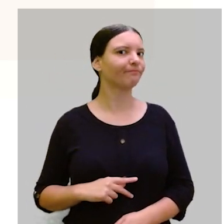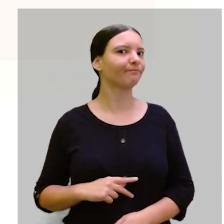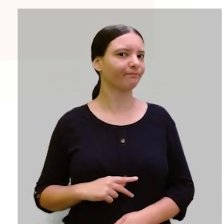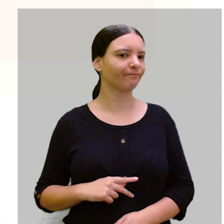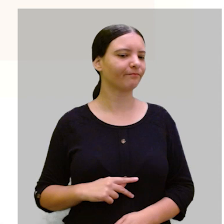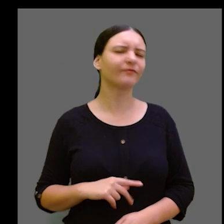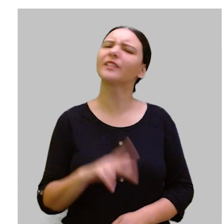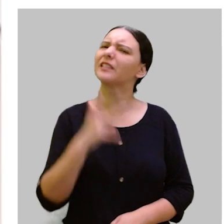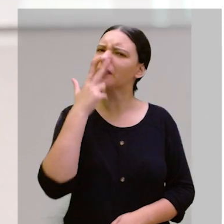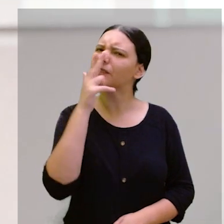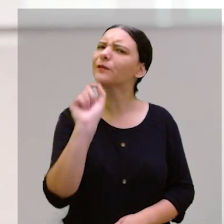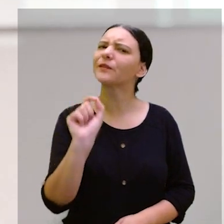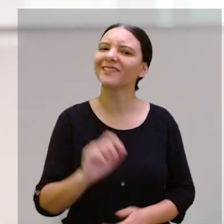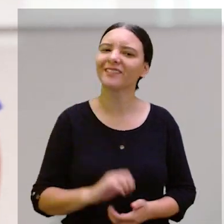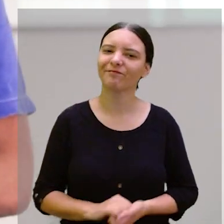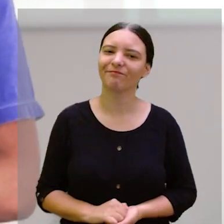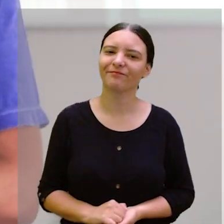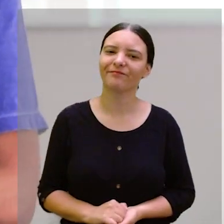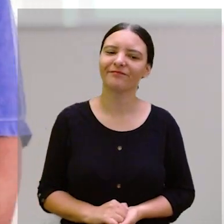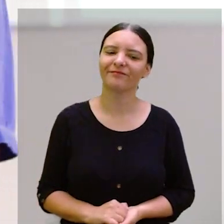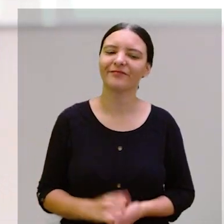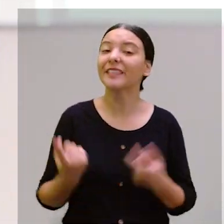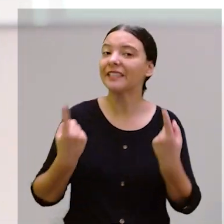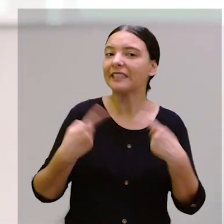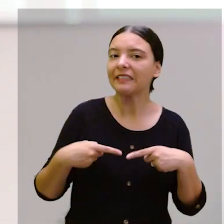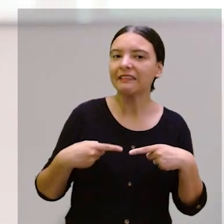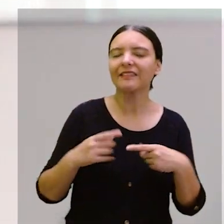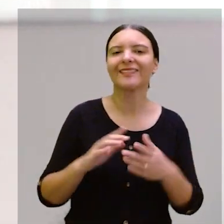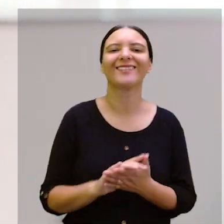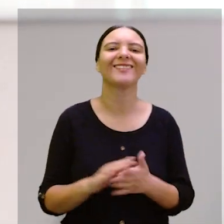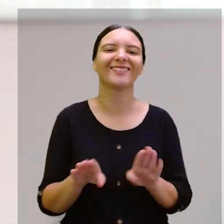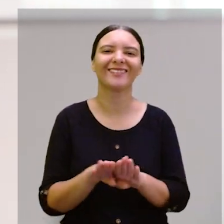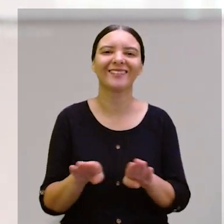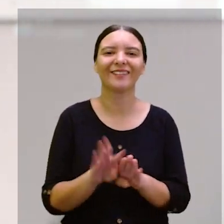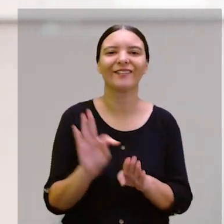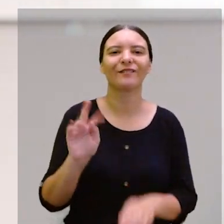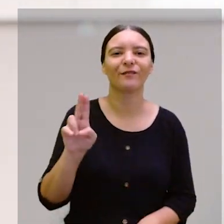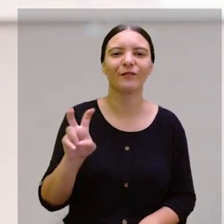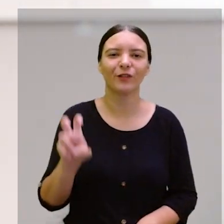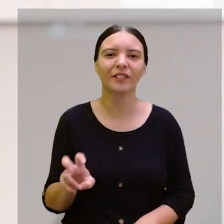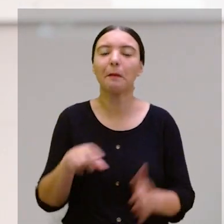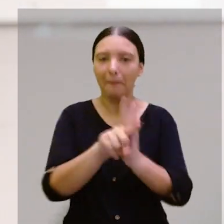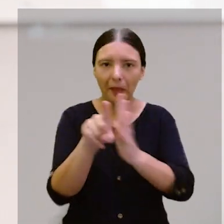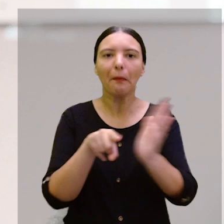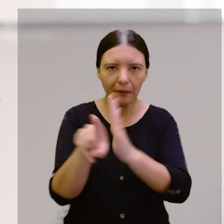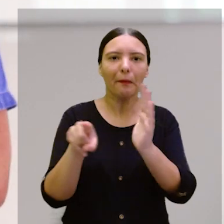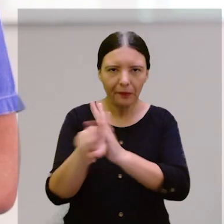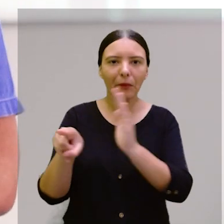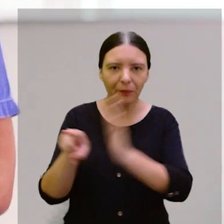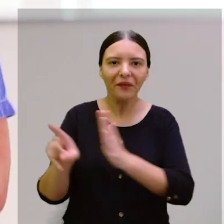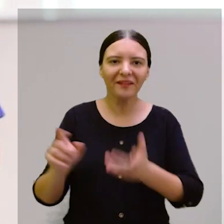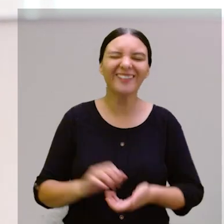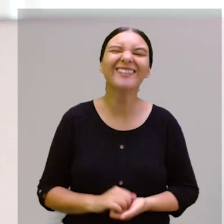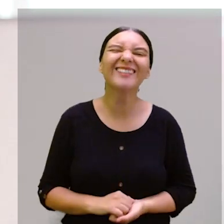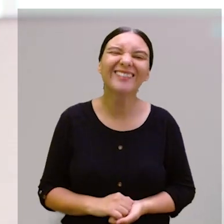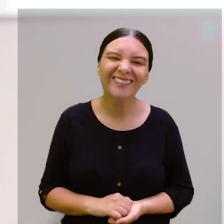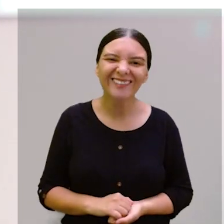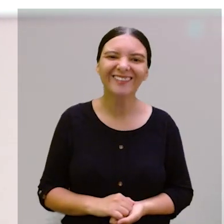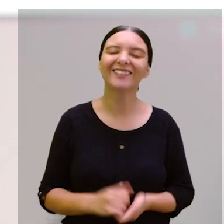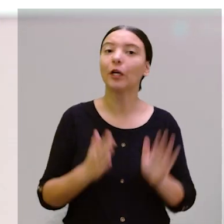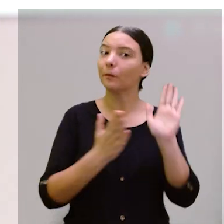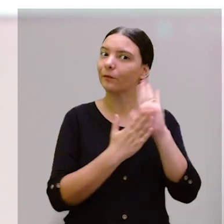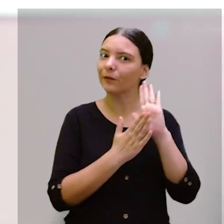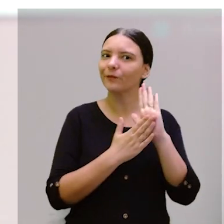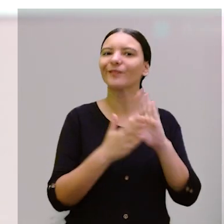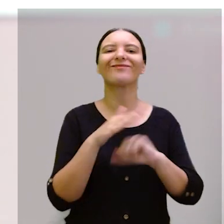O que vocês acham disso? Estou desafiando aqui a lei do Jacques Fuchs e fazendo perguntas o tempo inteiro. Eu estou propondo